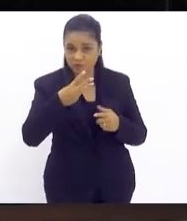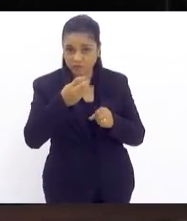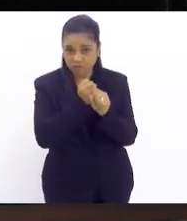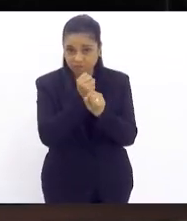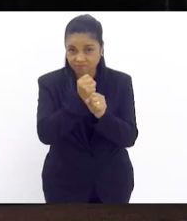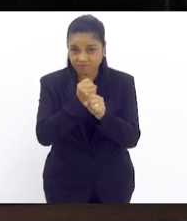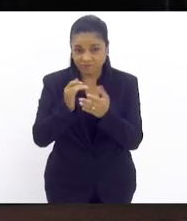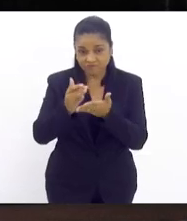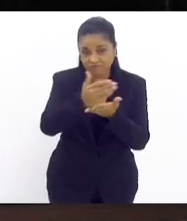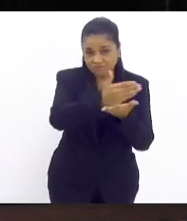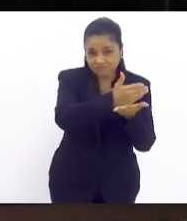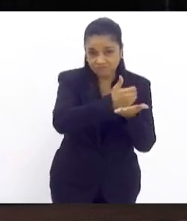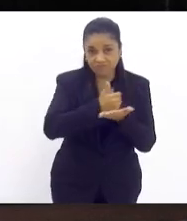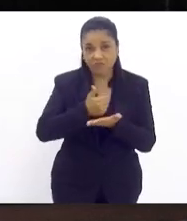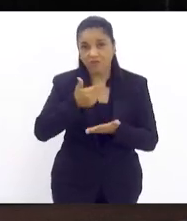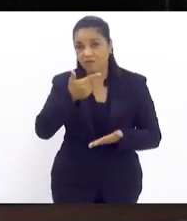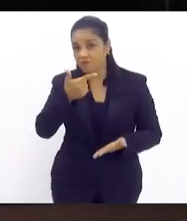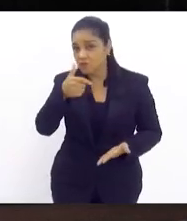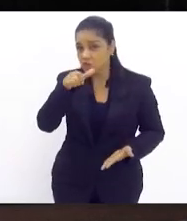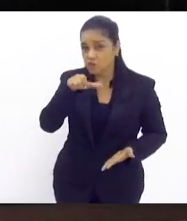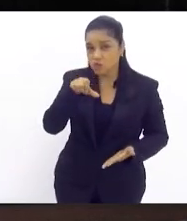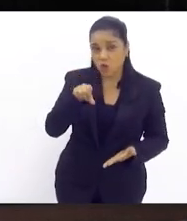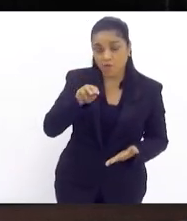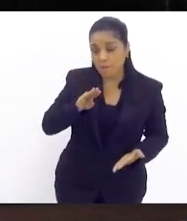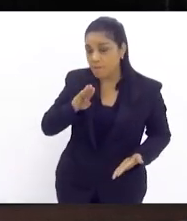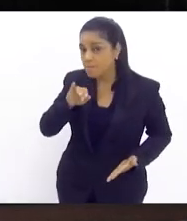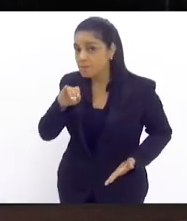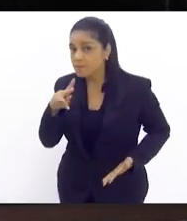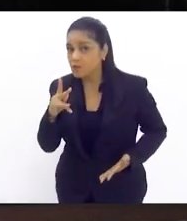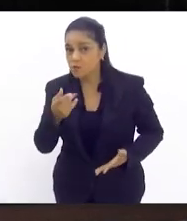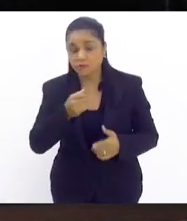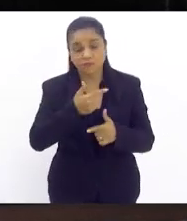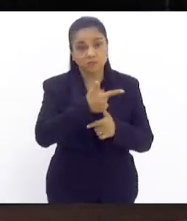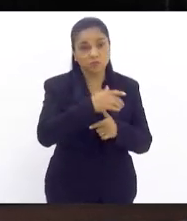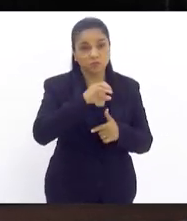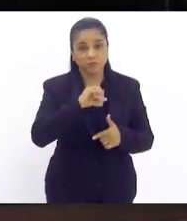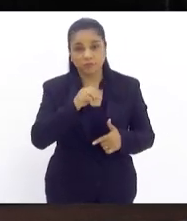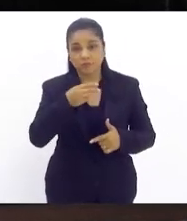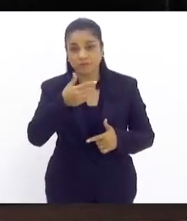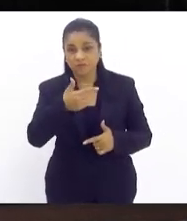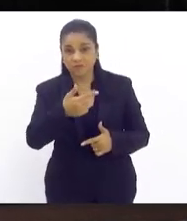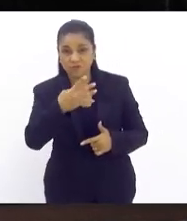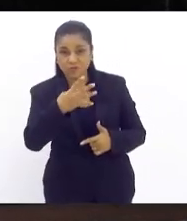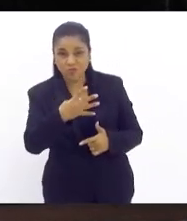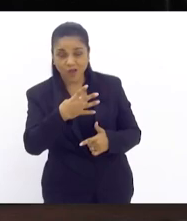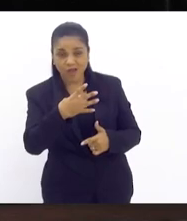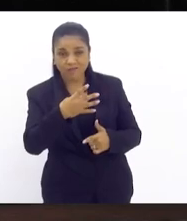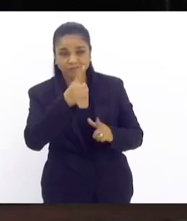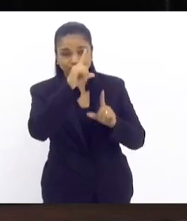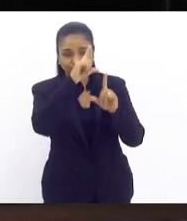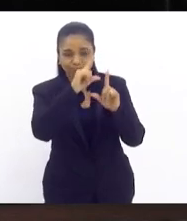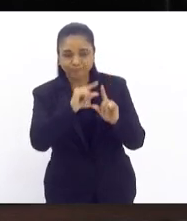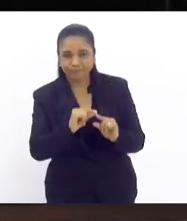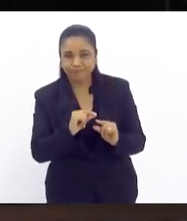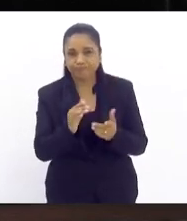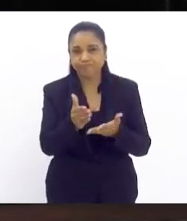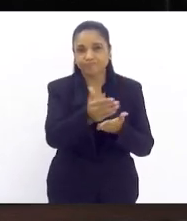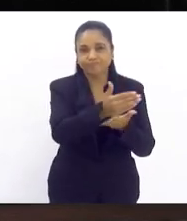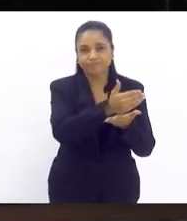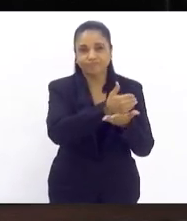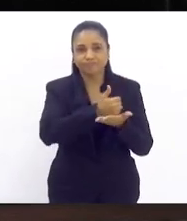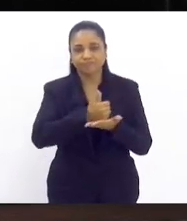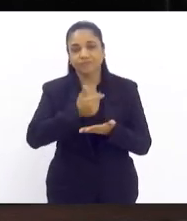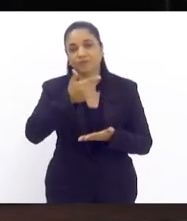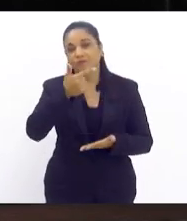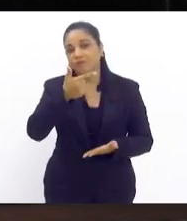torno de 29 bilhões e, em 2024, um decréscimo dessa arrecadação no valor de